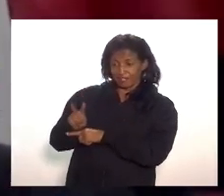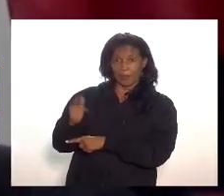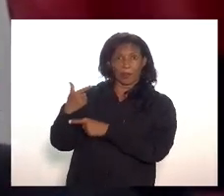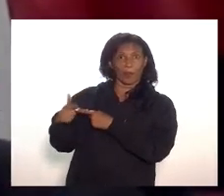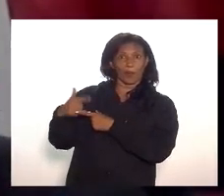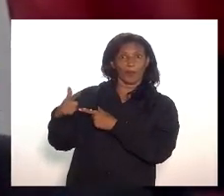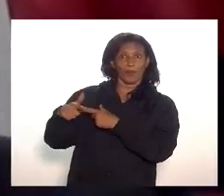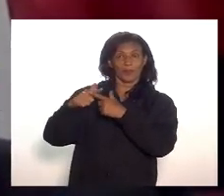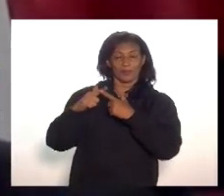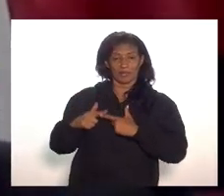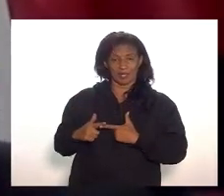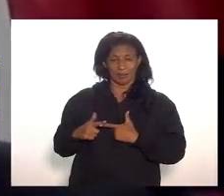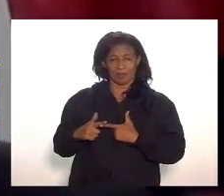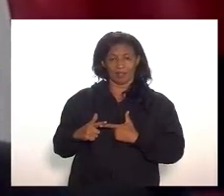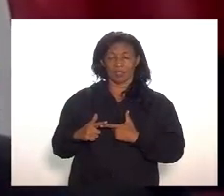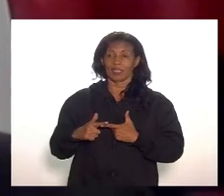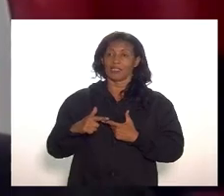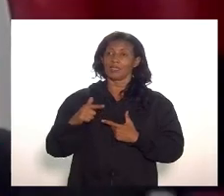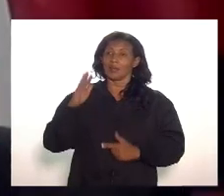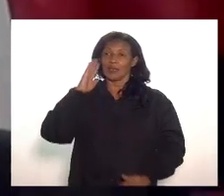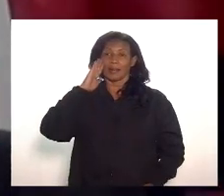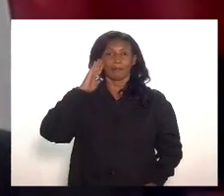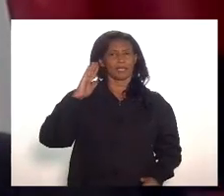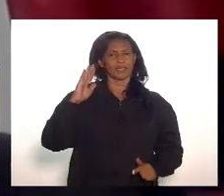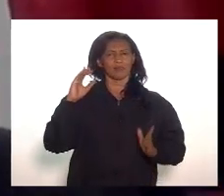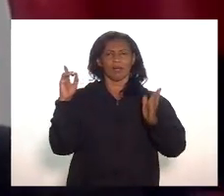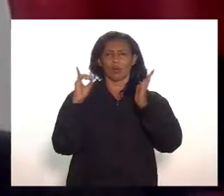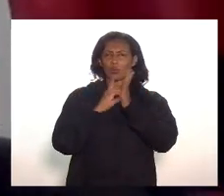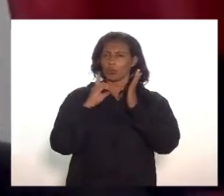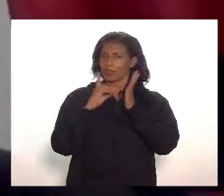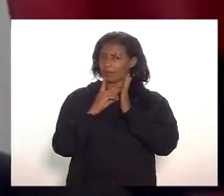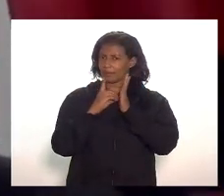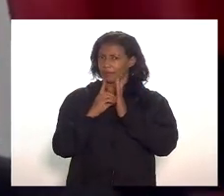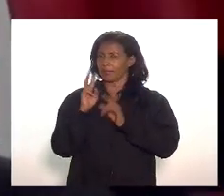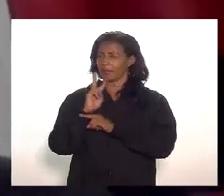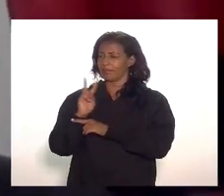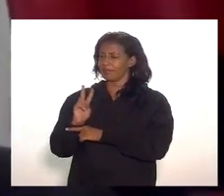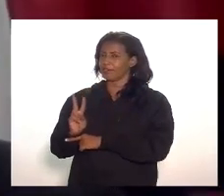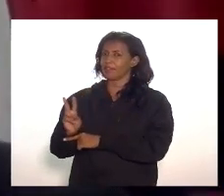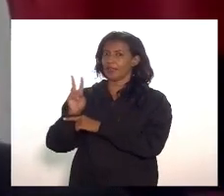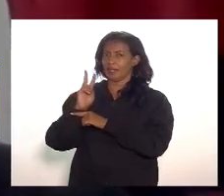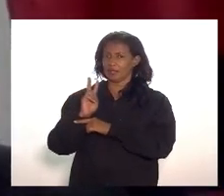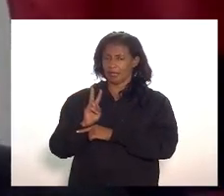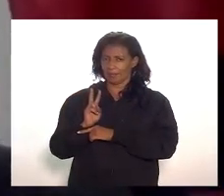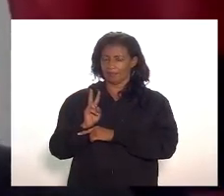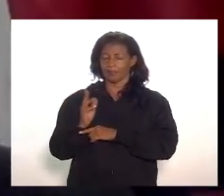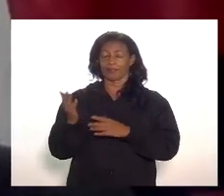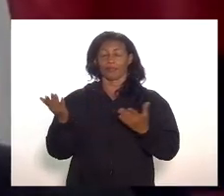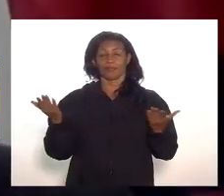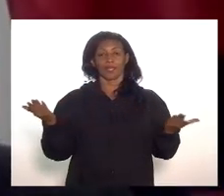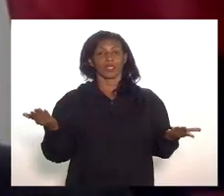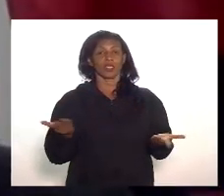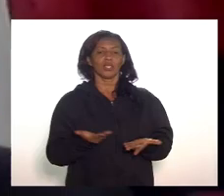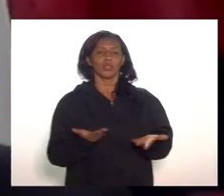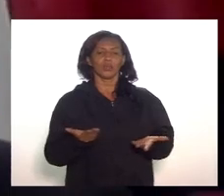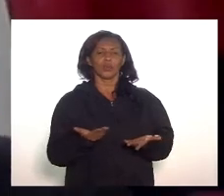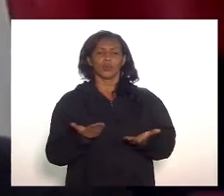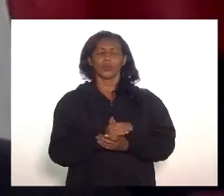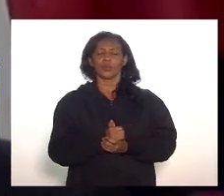era ineficaz durante o período que ela existia. E hoje eu considero que